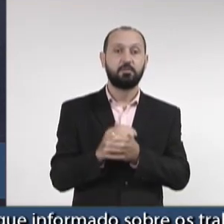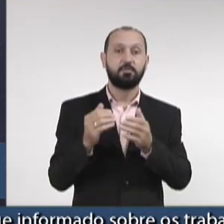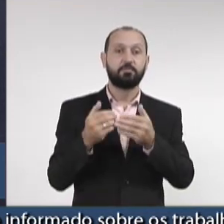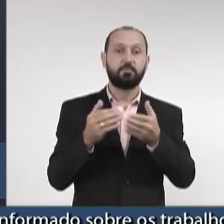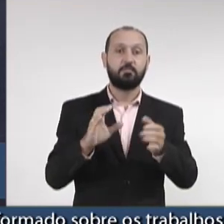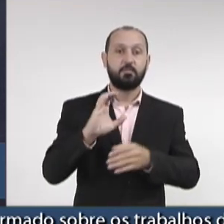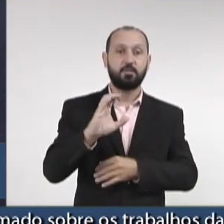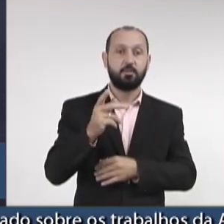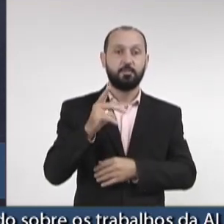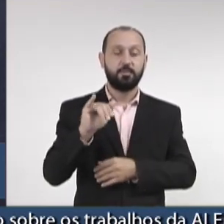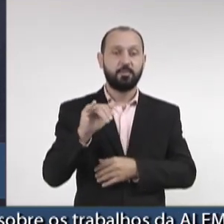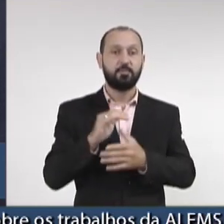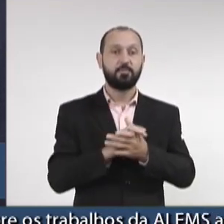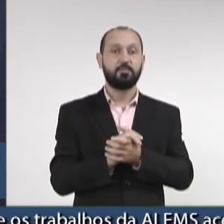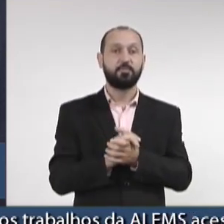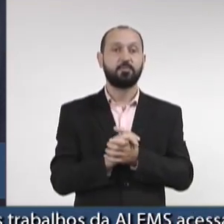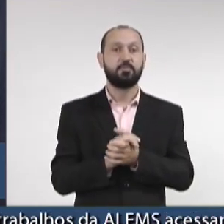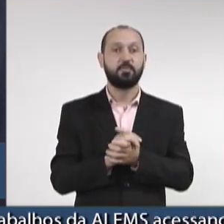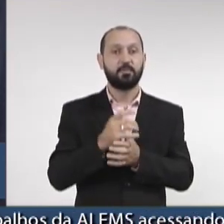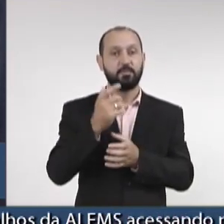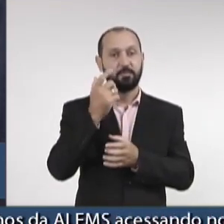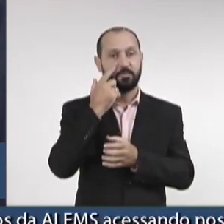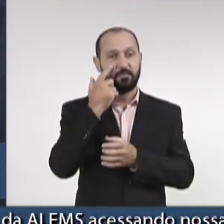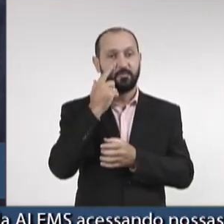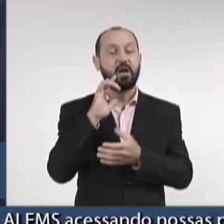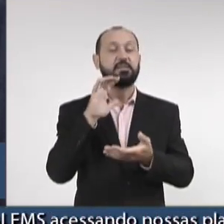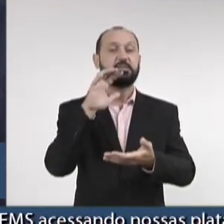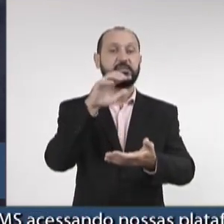seguir para que se tenha um resultado